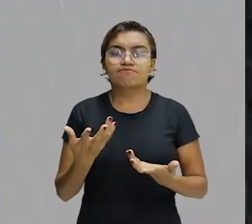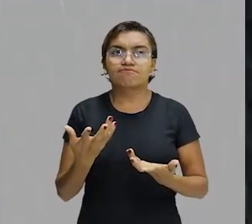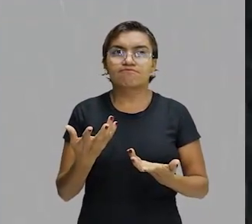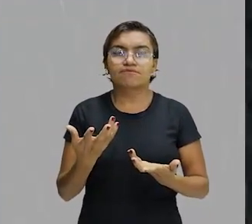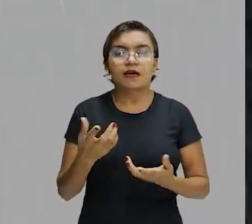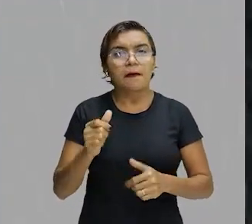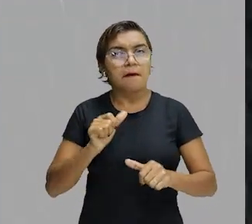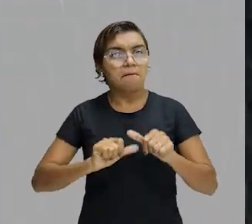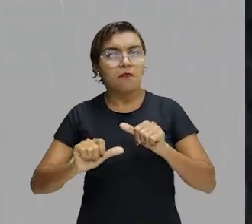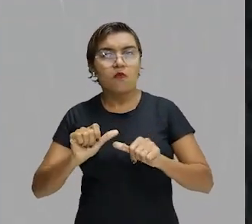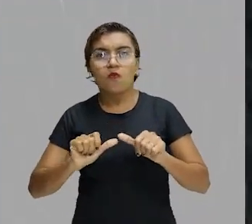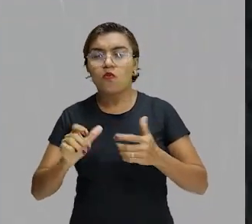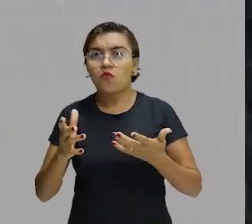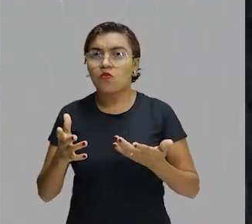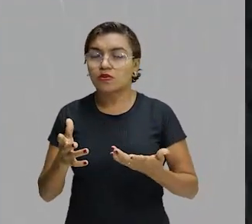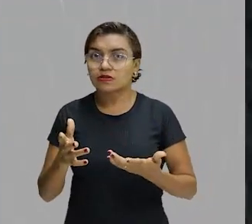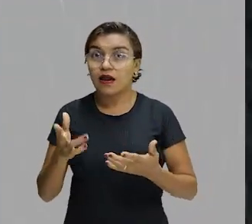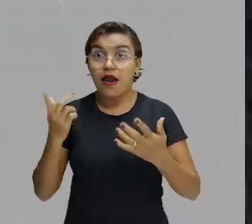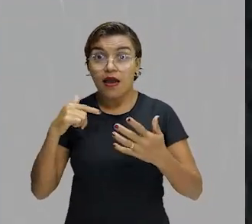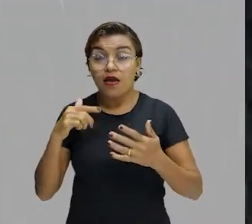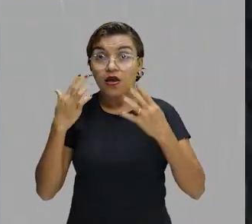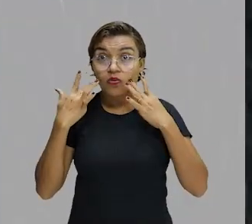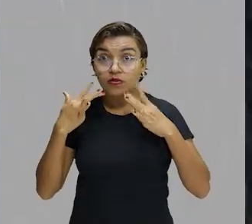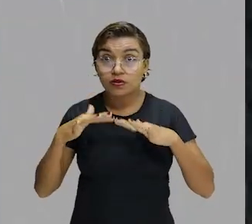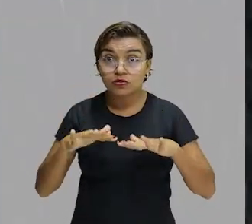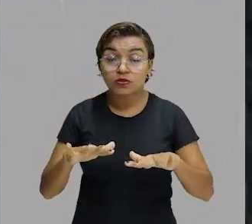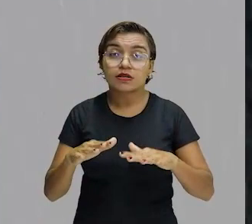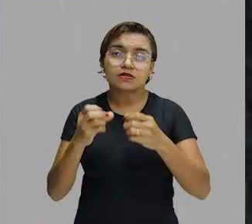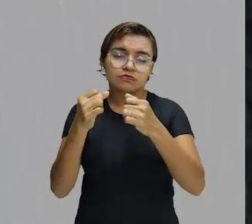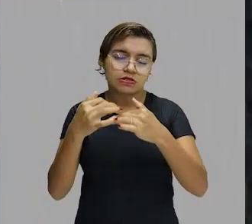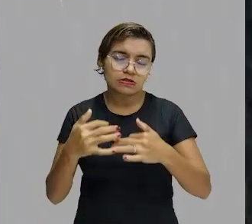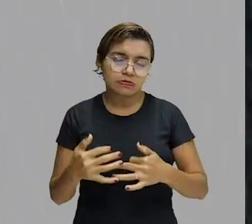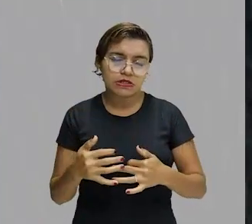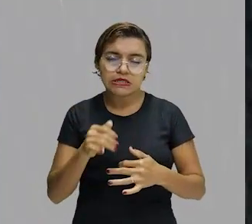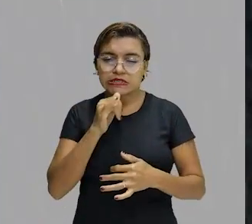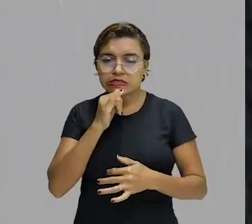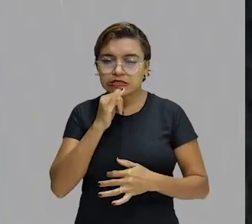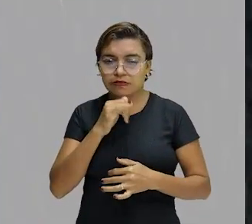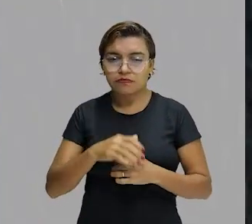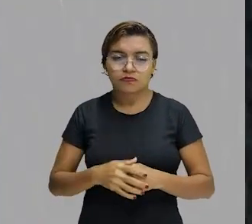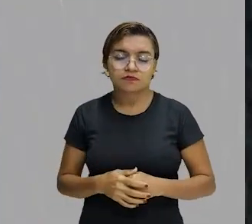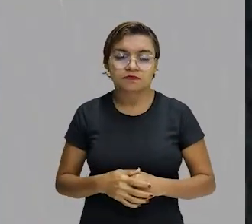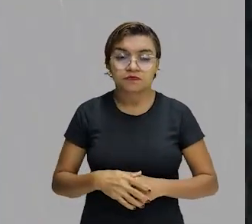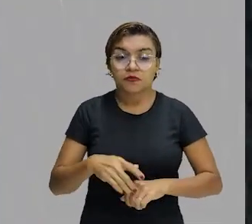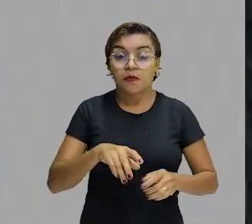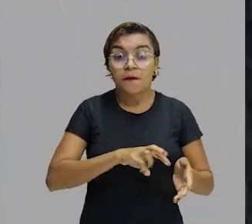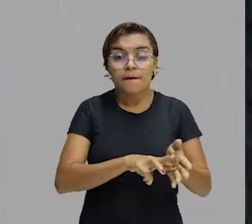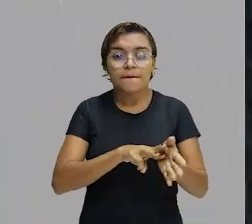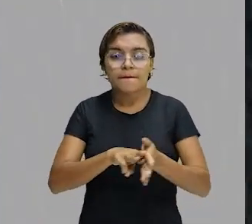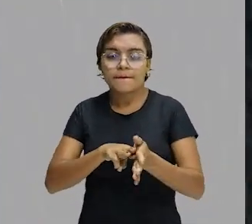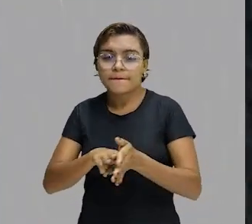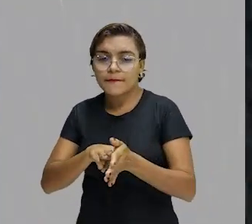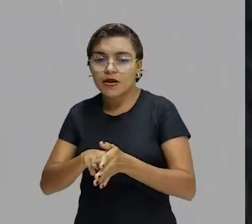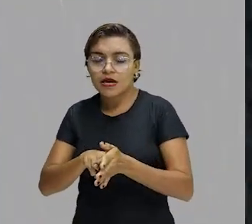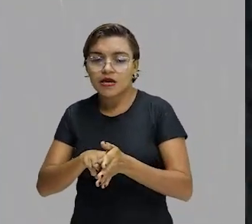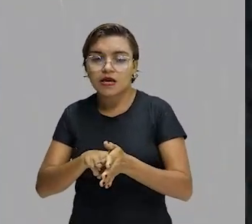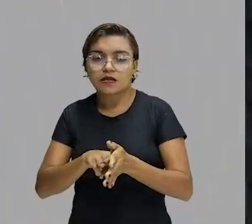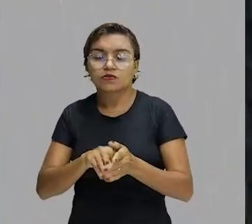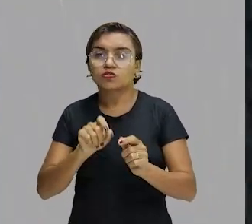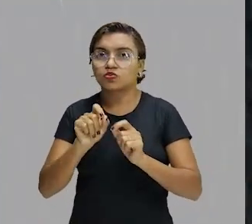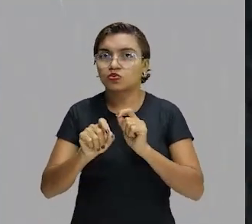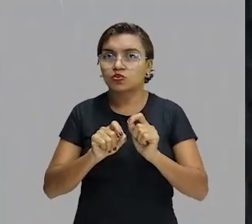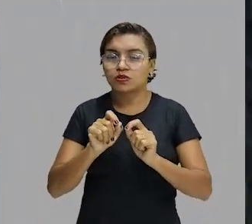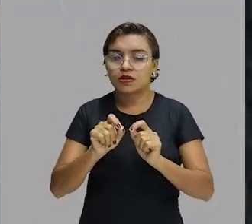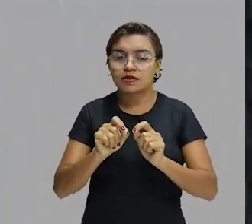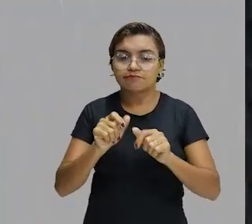o que o naturalismo do Zola busca. Inspirado no método de investigação das ciências que se estabelece, falei